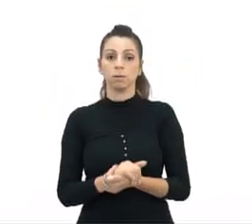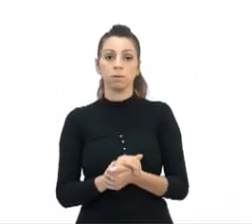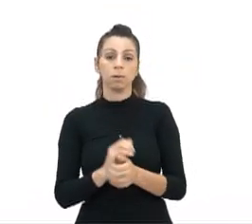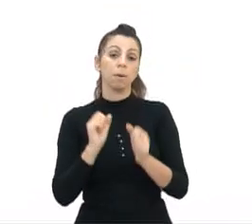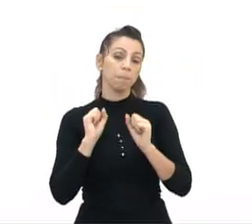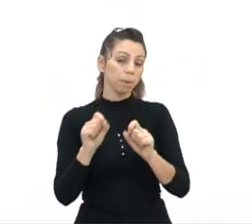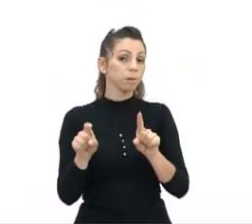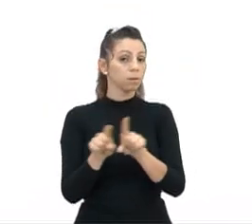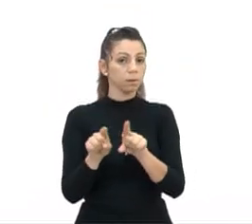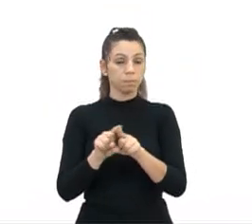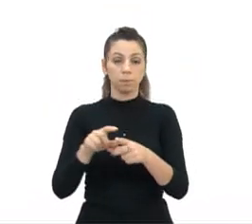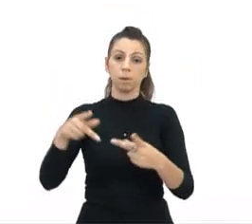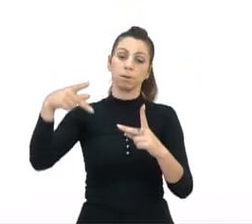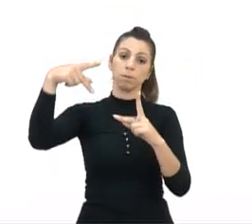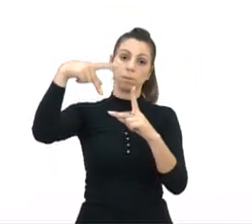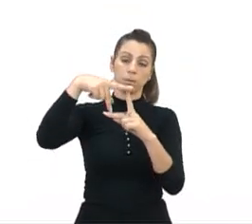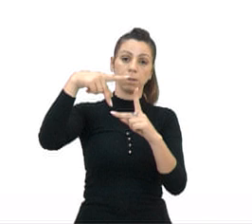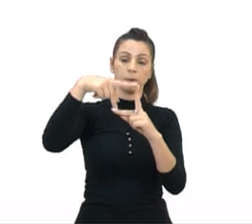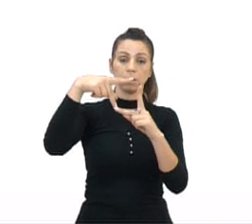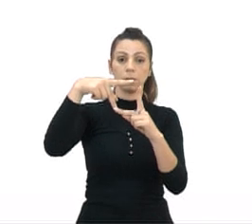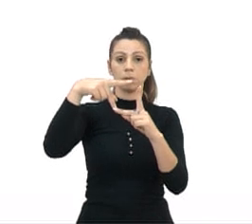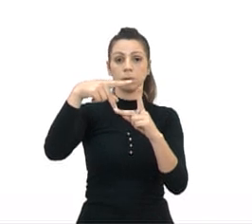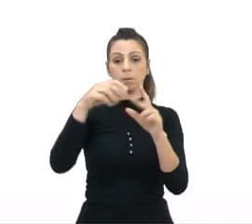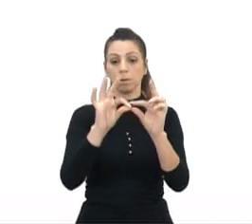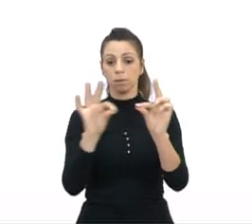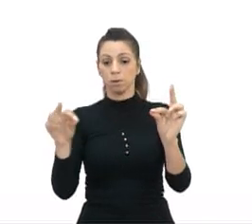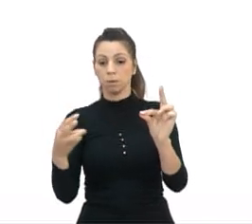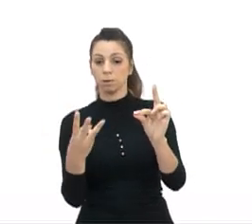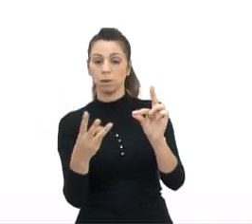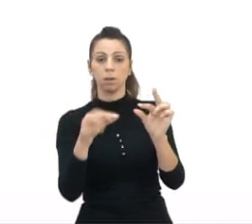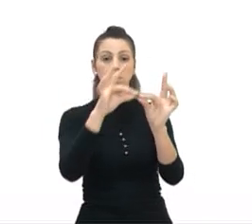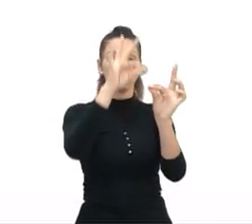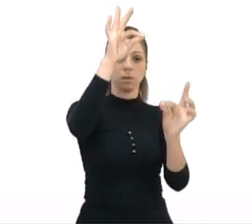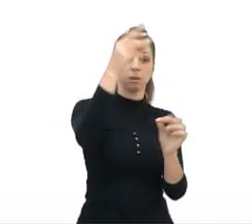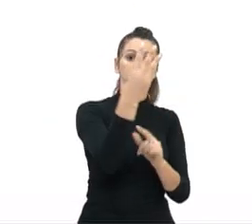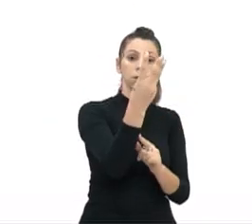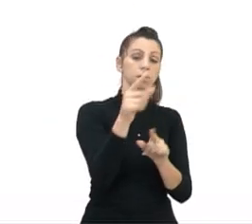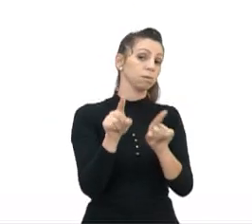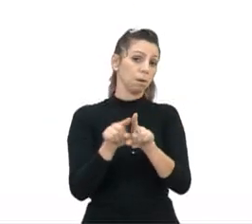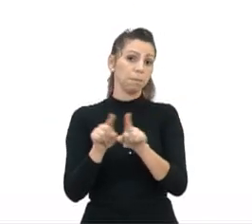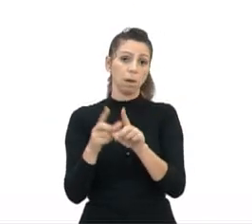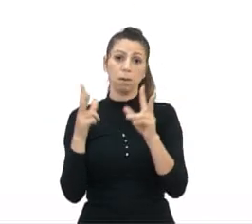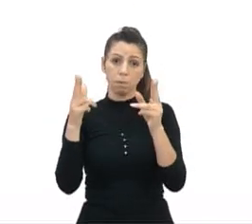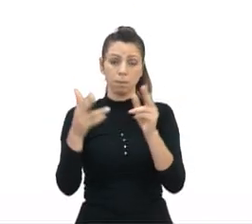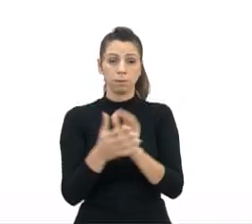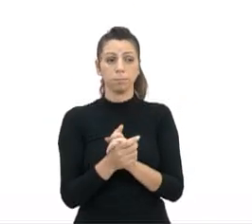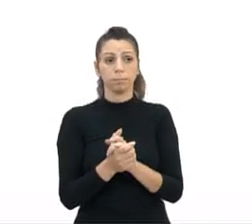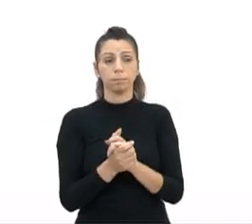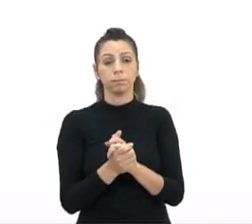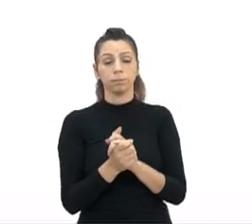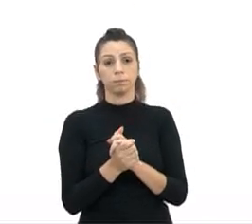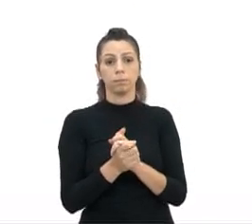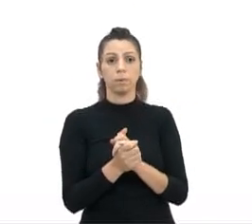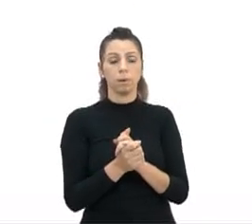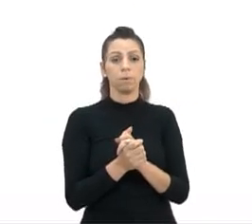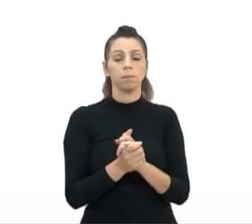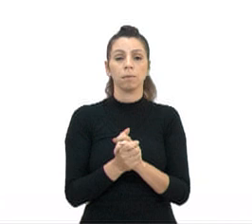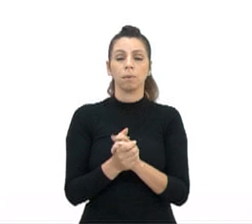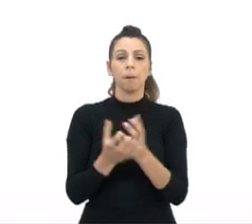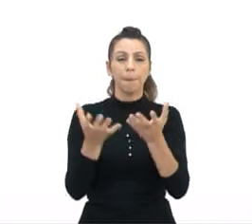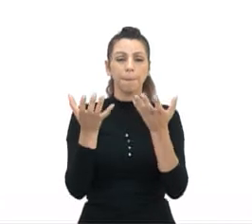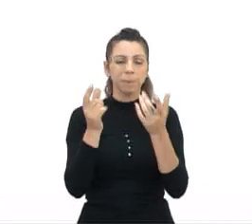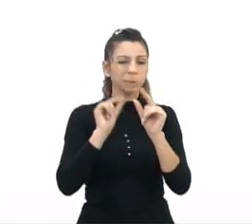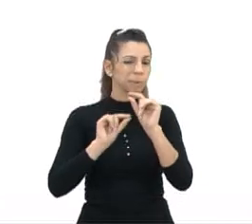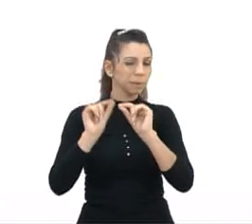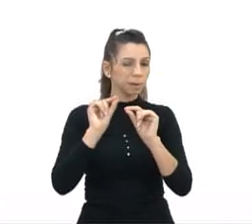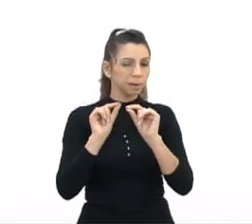3 por 3x. Não seria bem um quadrado, seria um retângulo, né? 3 por 3x dava para fazer a ideia também. Eu pintei um de cada cor, porque eu quero